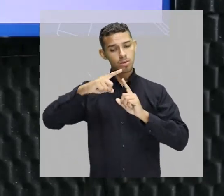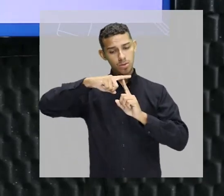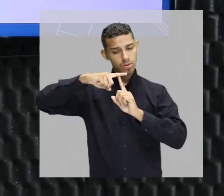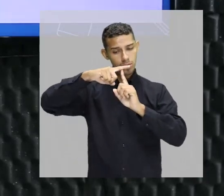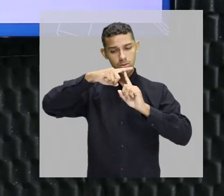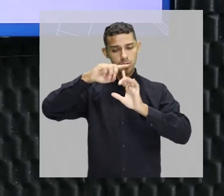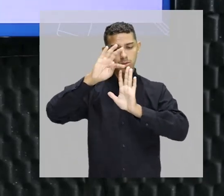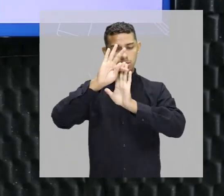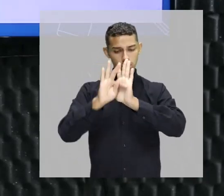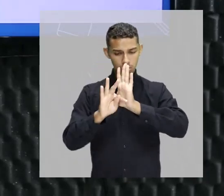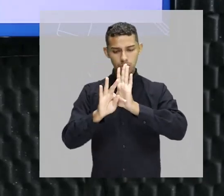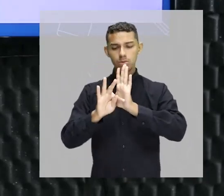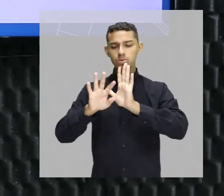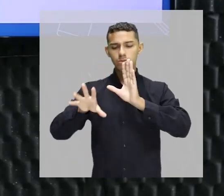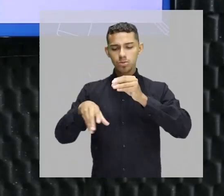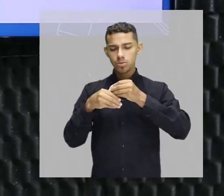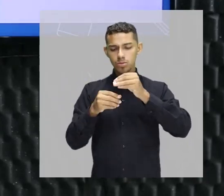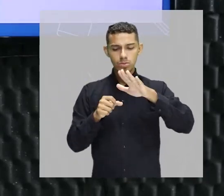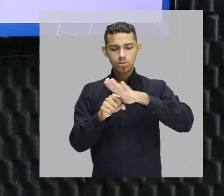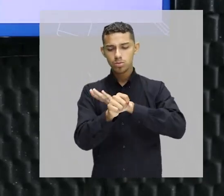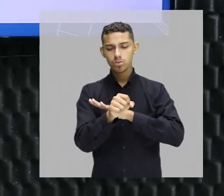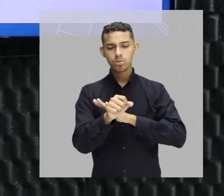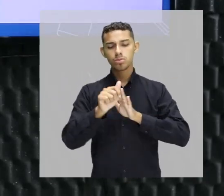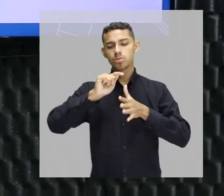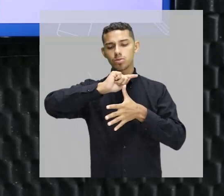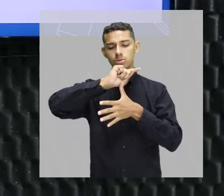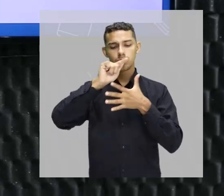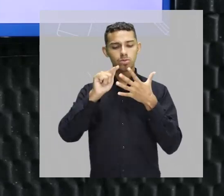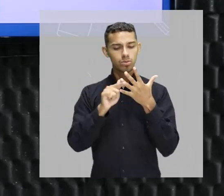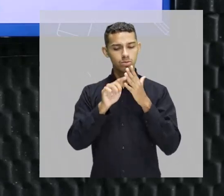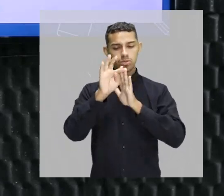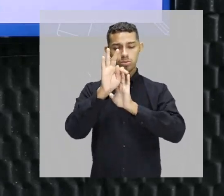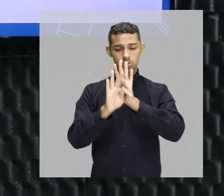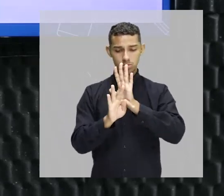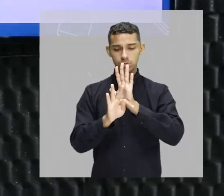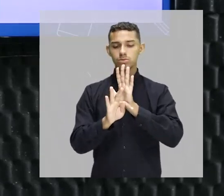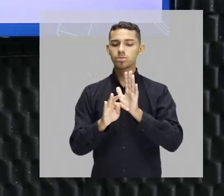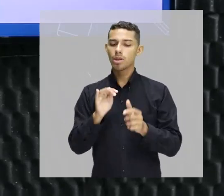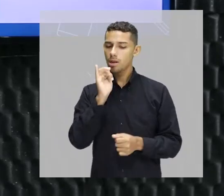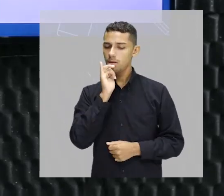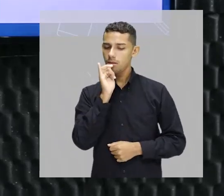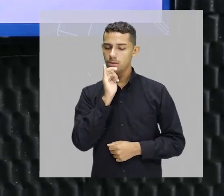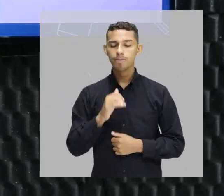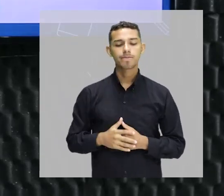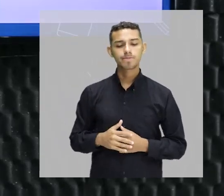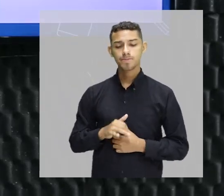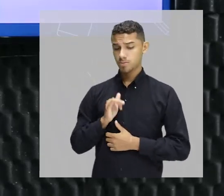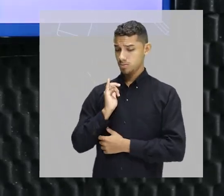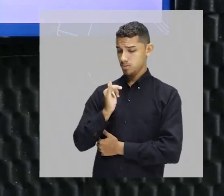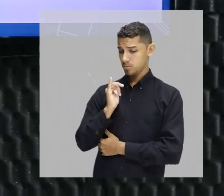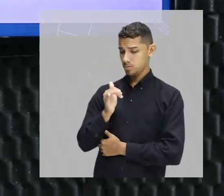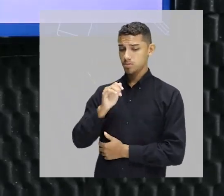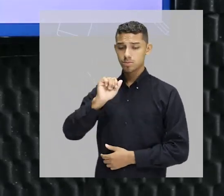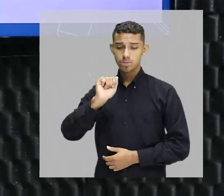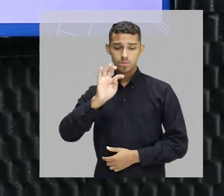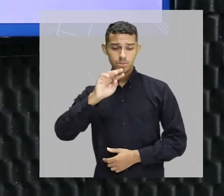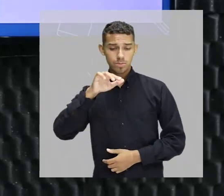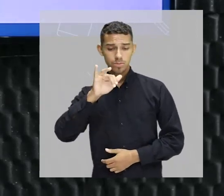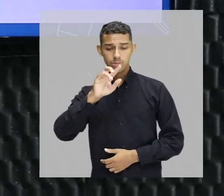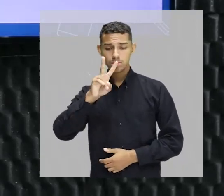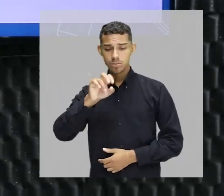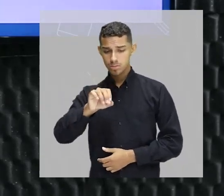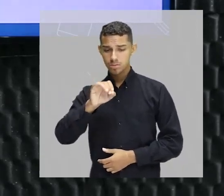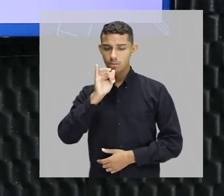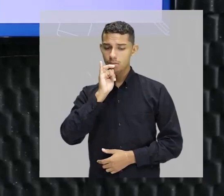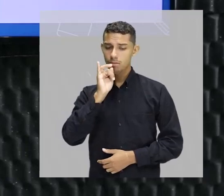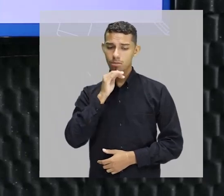textuais são inseridos o quê? Os gêneros textuais. Por exemplo, no narrativo, o texto conta uma história, seja ela